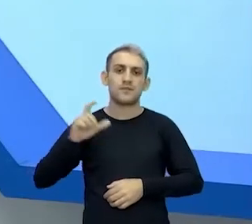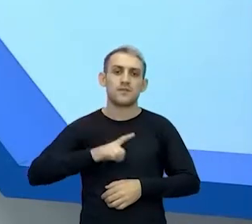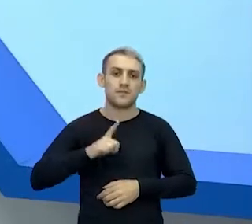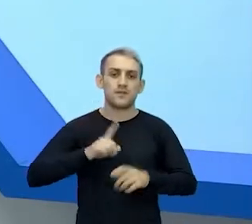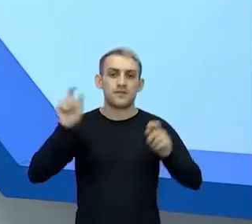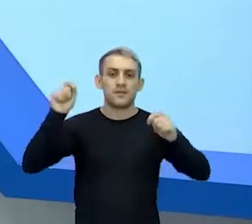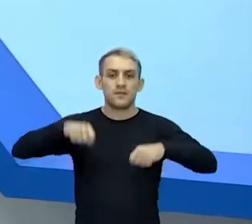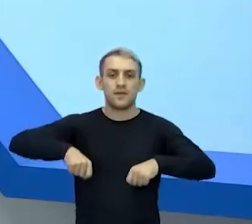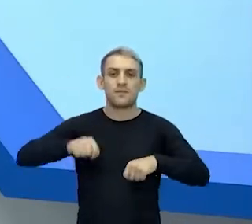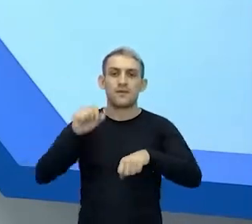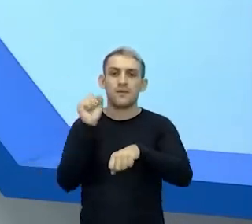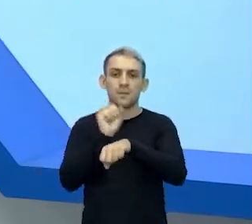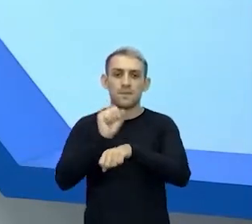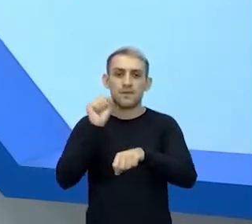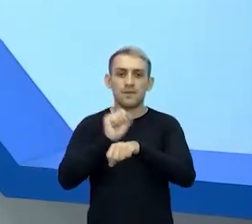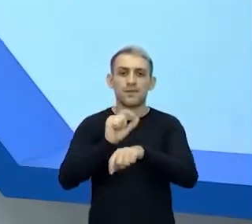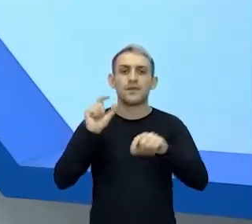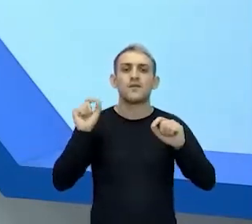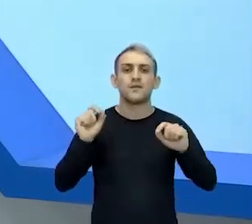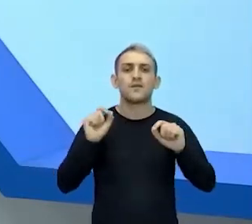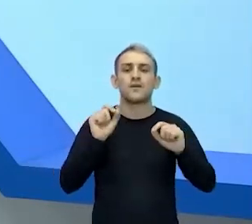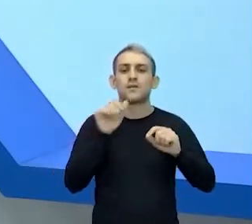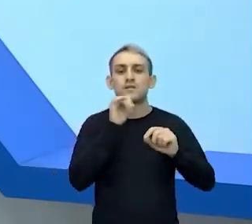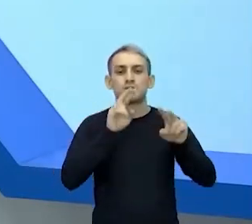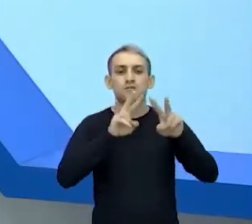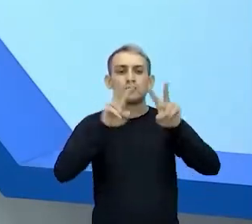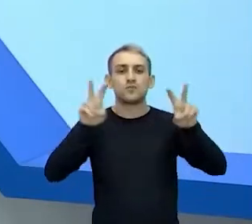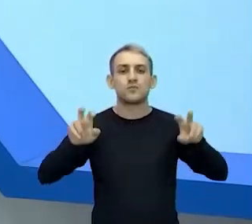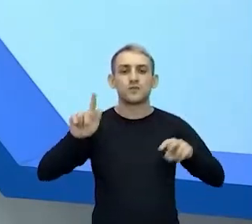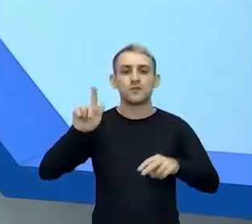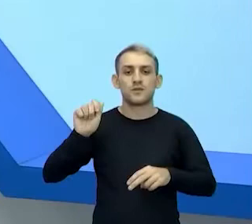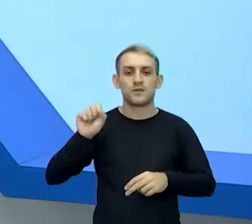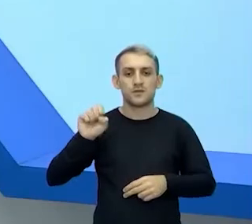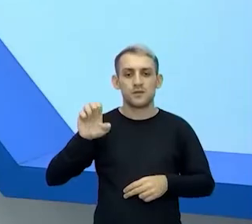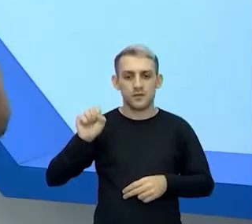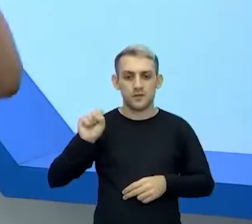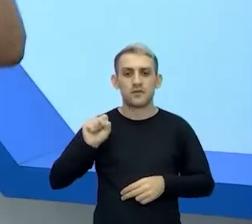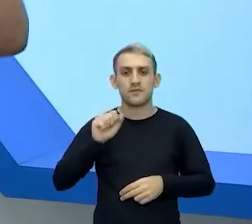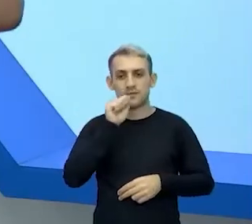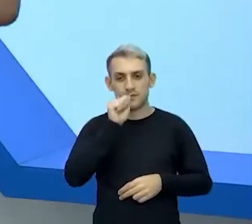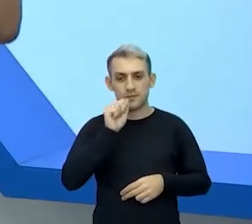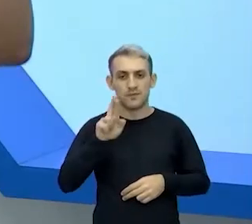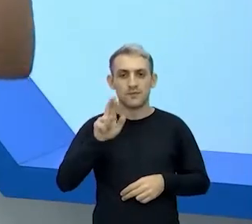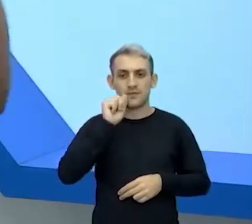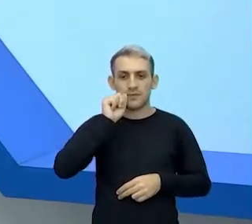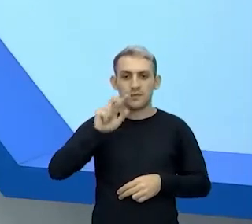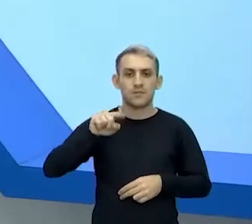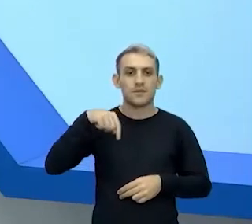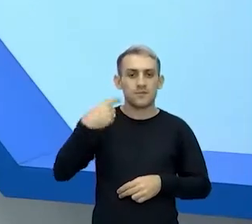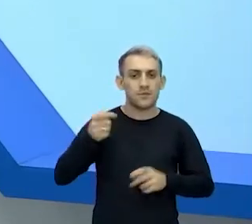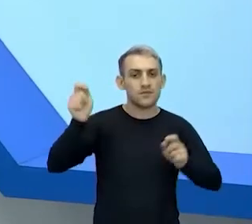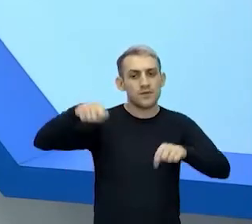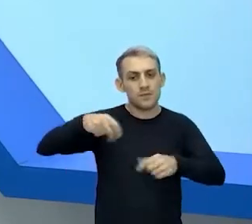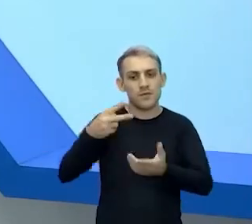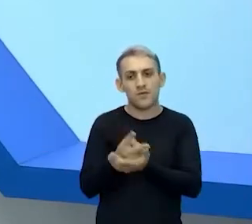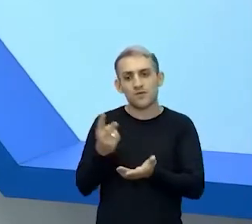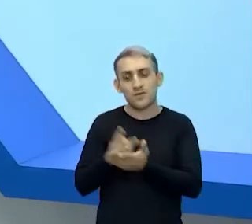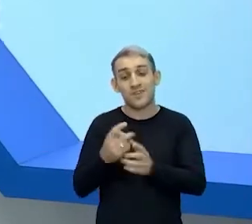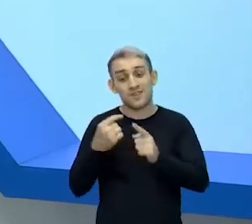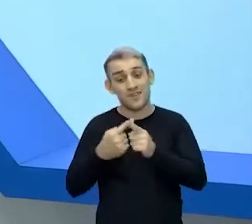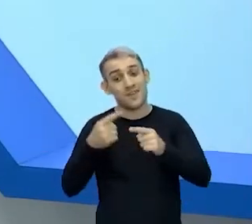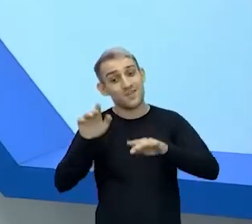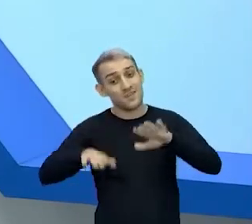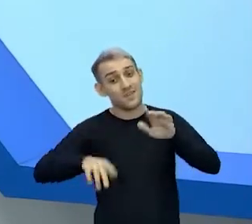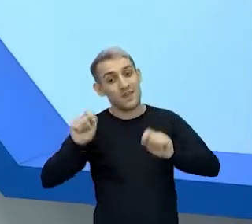poder equalizar aí a questão dos gases na respiração, para depois dar a continuidade, senão causa embolia,